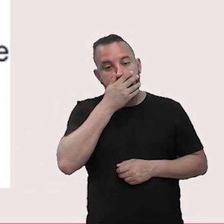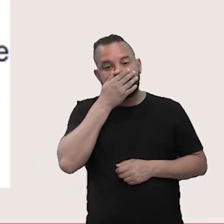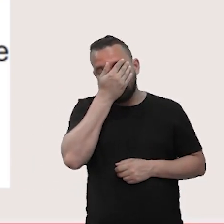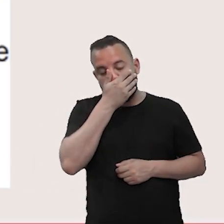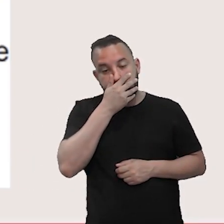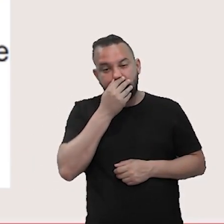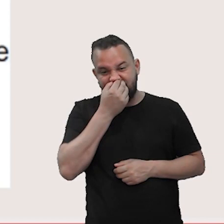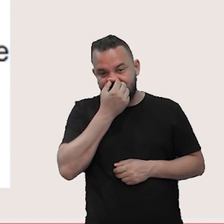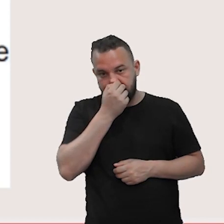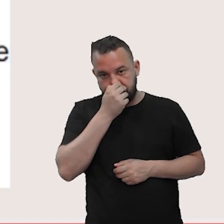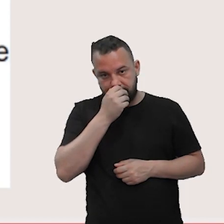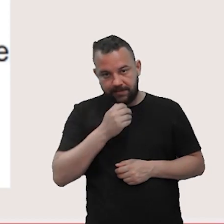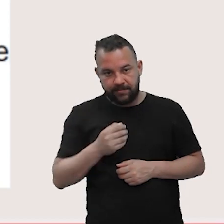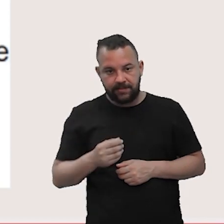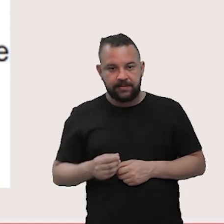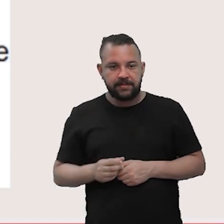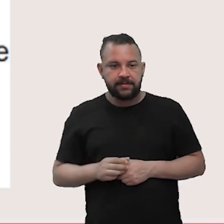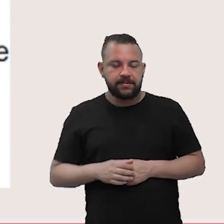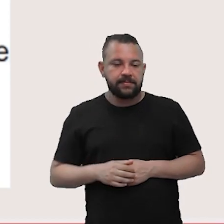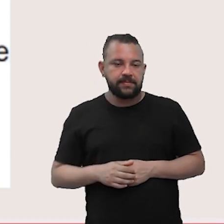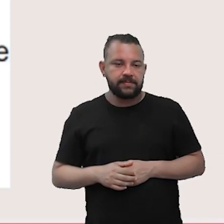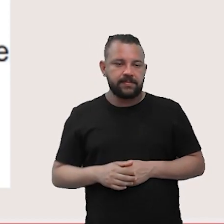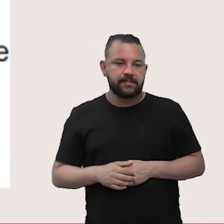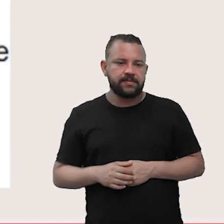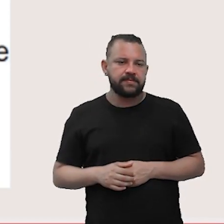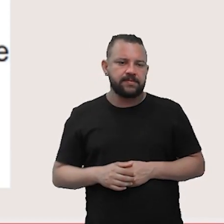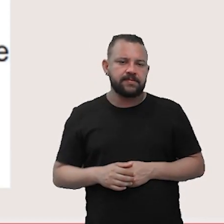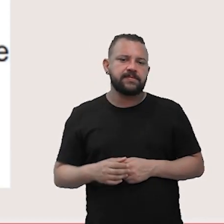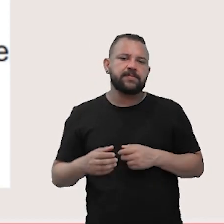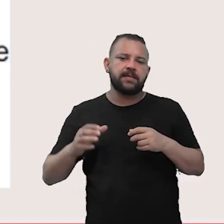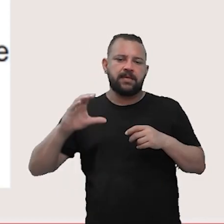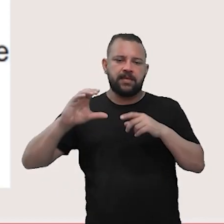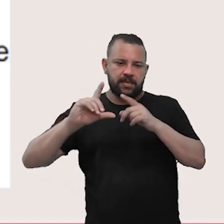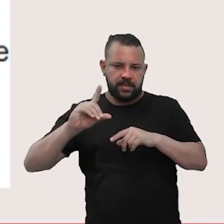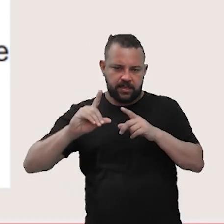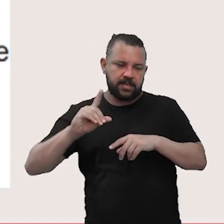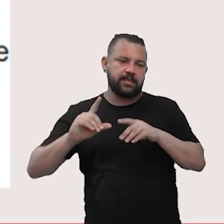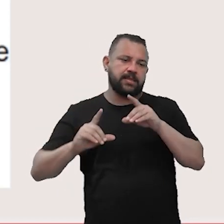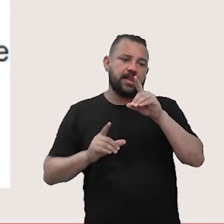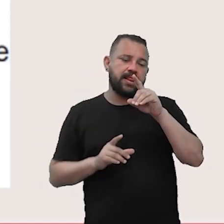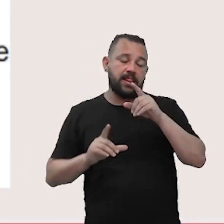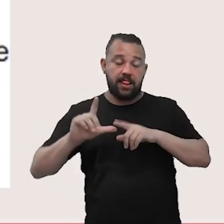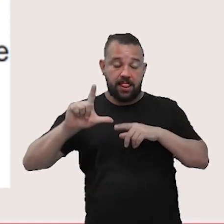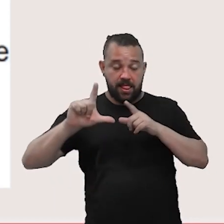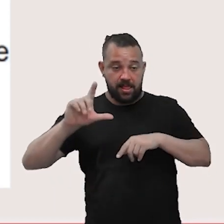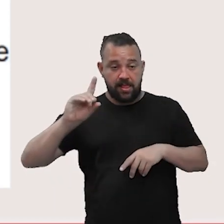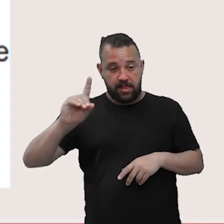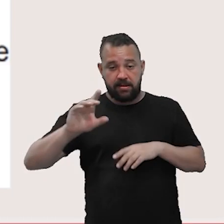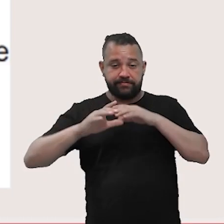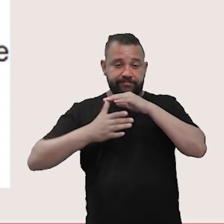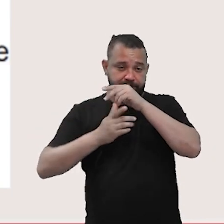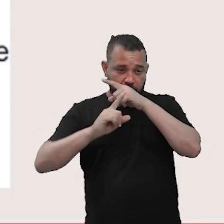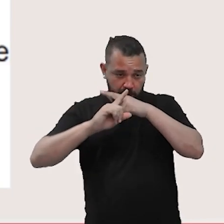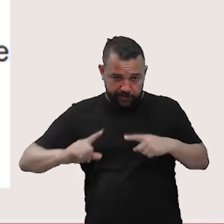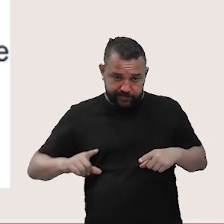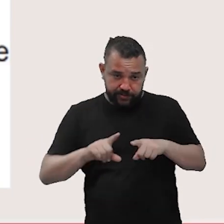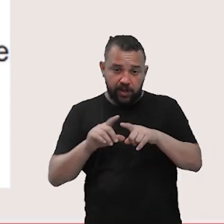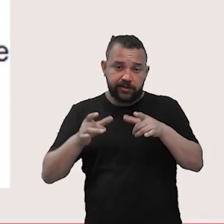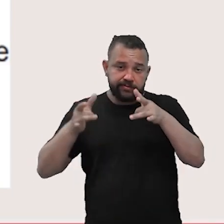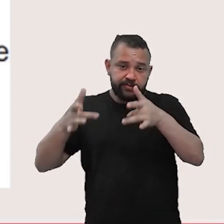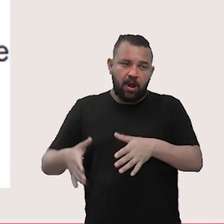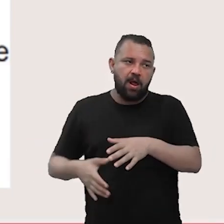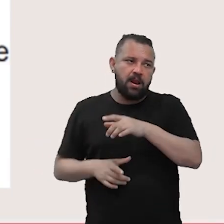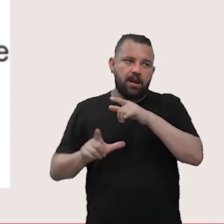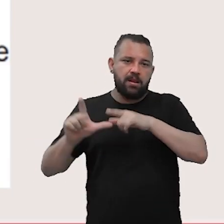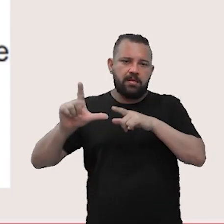Exaltar a natureza amigável de gatos, cortou. Promover campanha, também não é promover campanha. Sobrou o quê? A letra A.